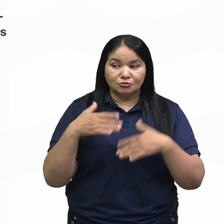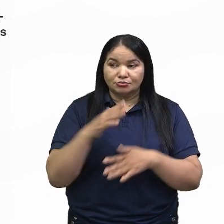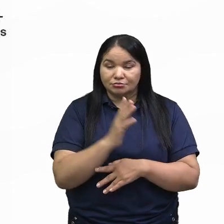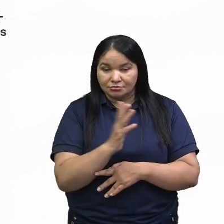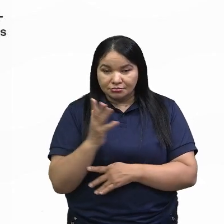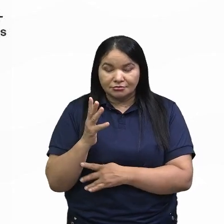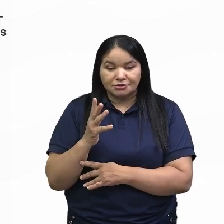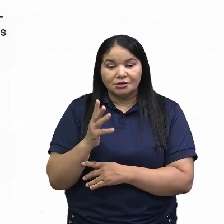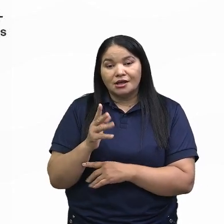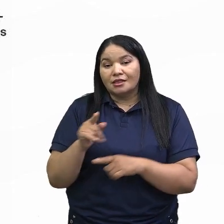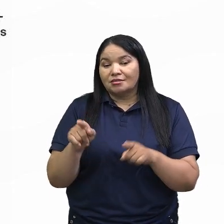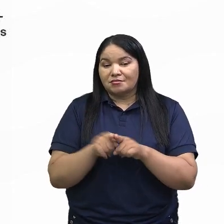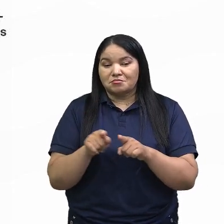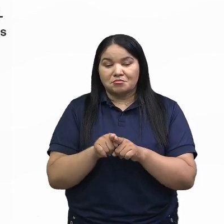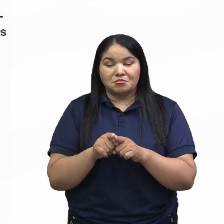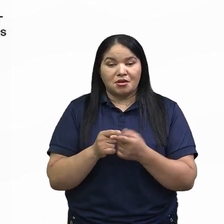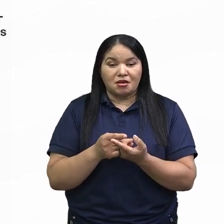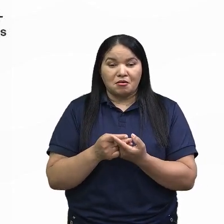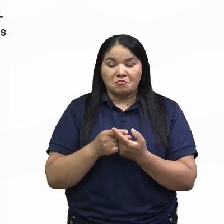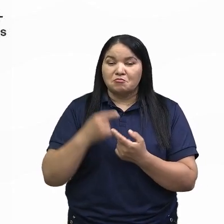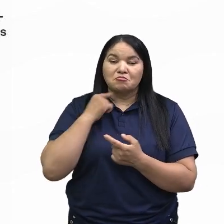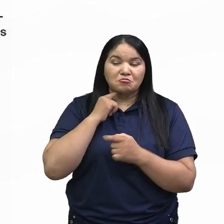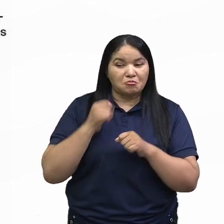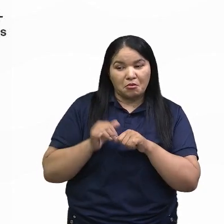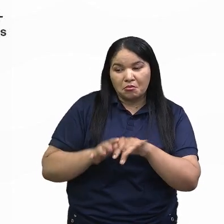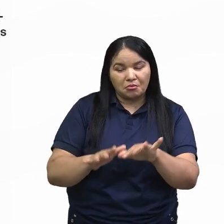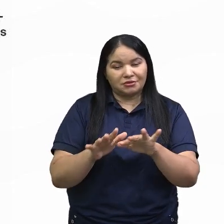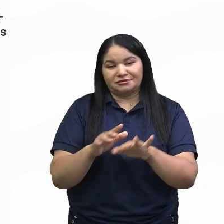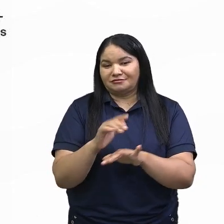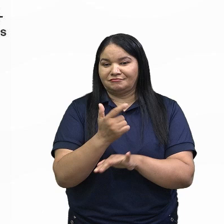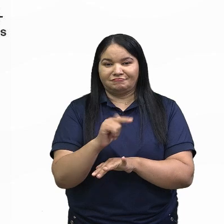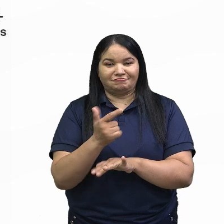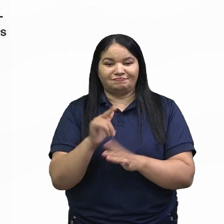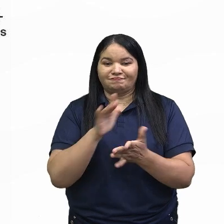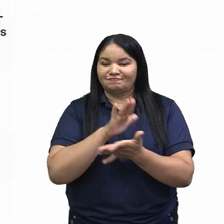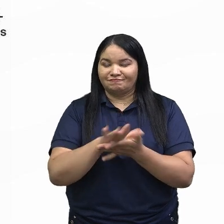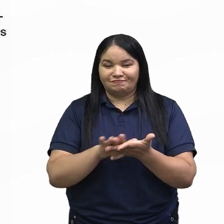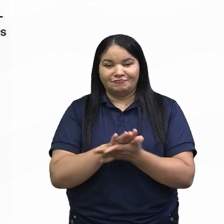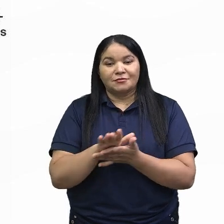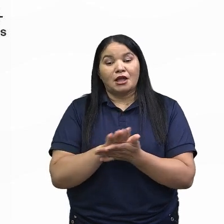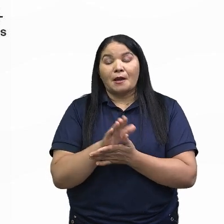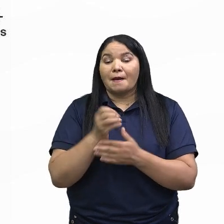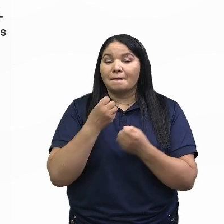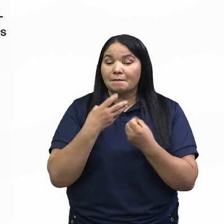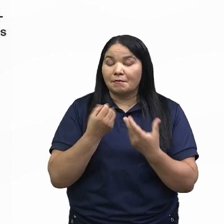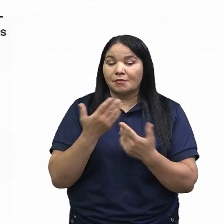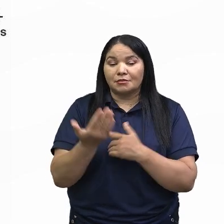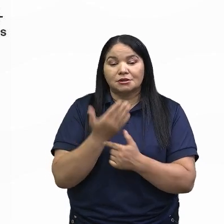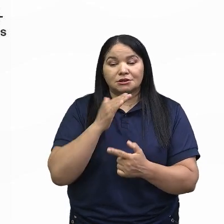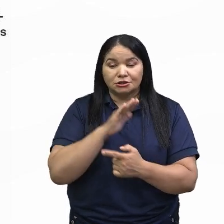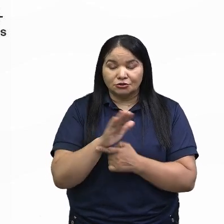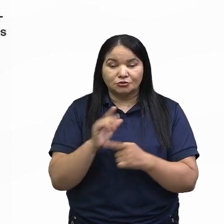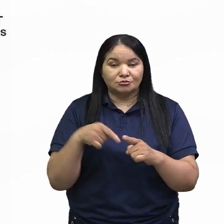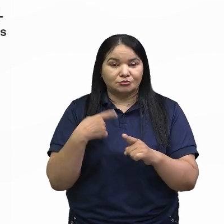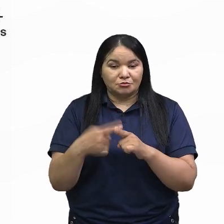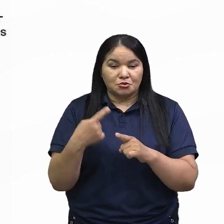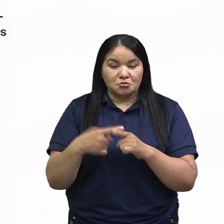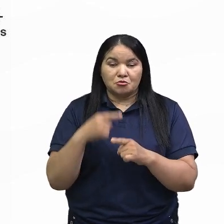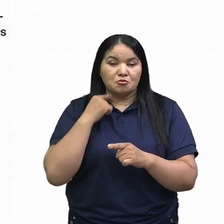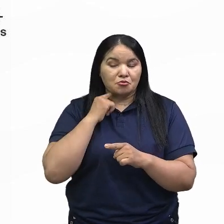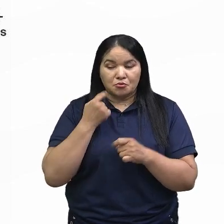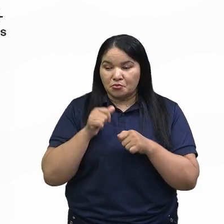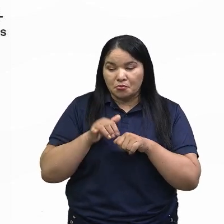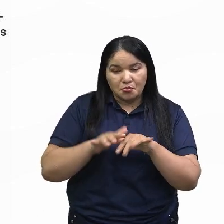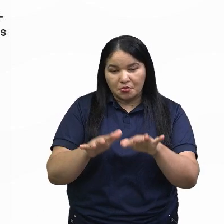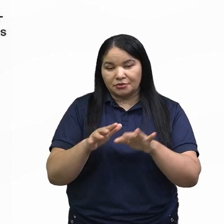não poluem, né? Que são muito mais benéficos pela questão de não poluírem.